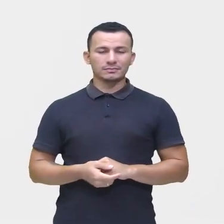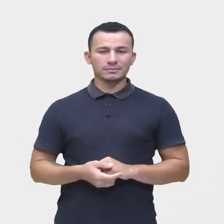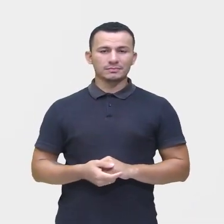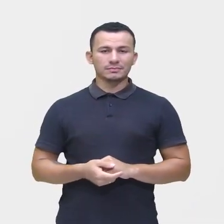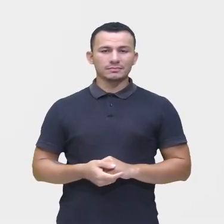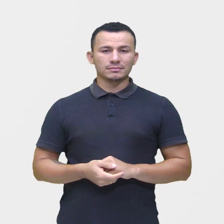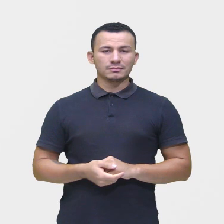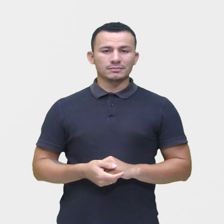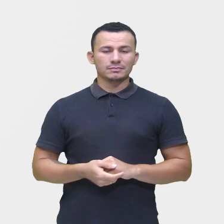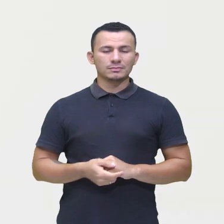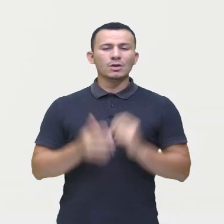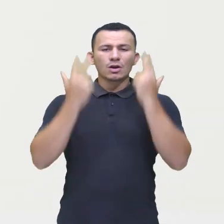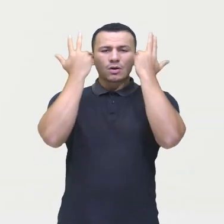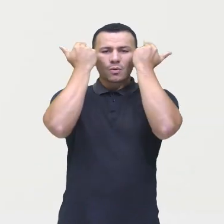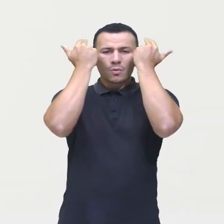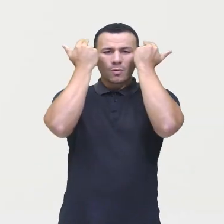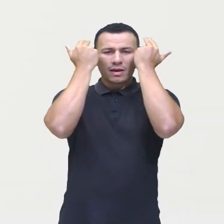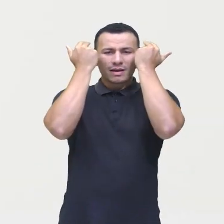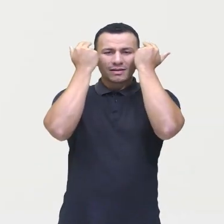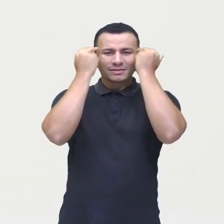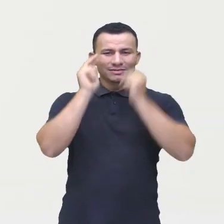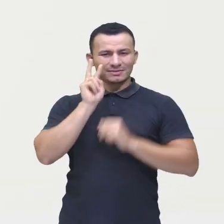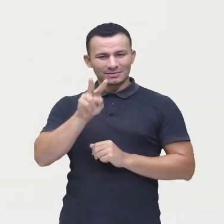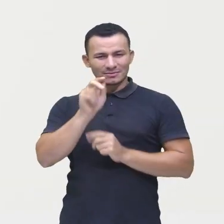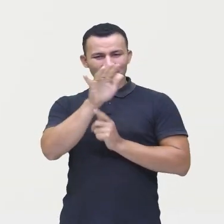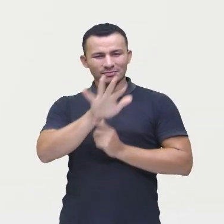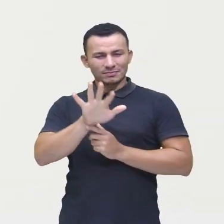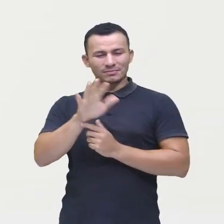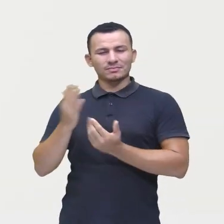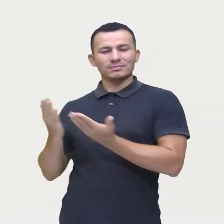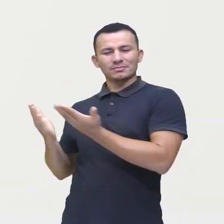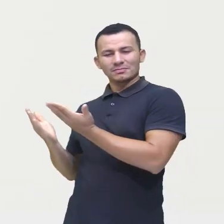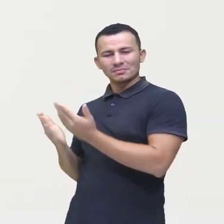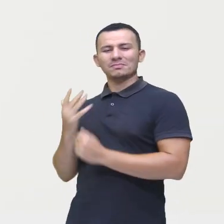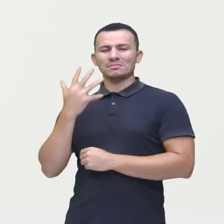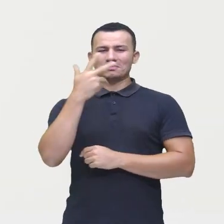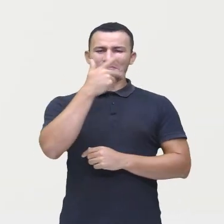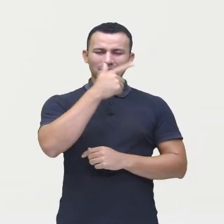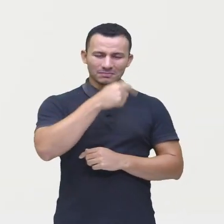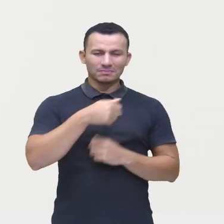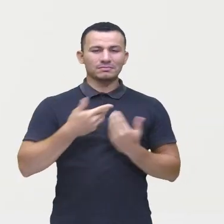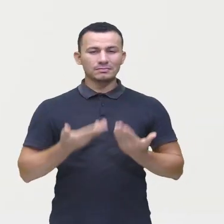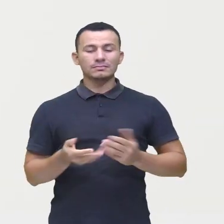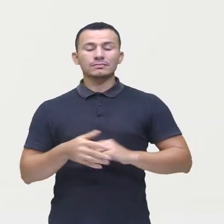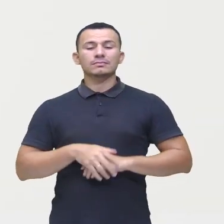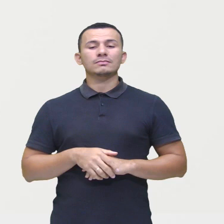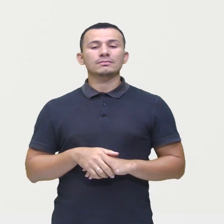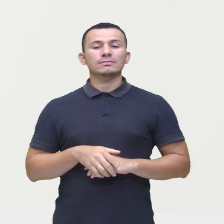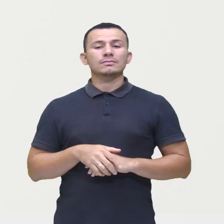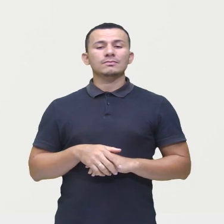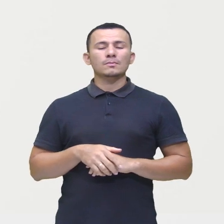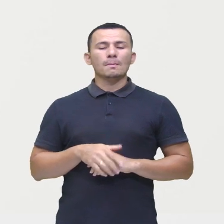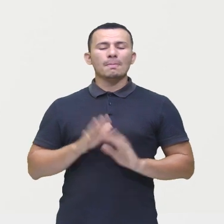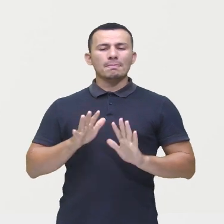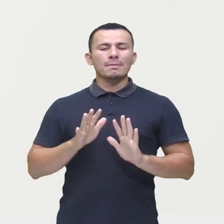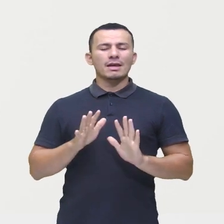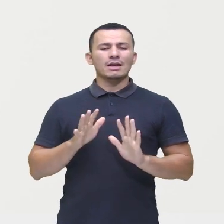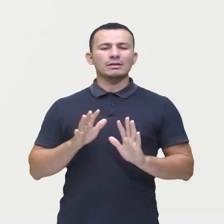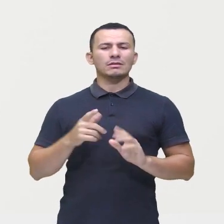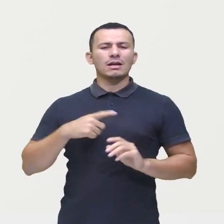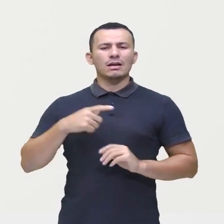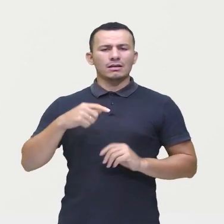Olha aí nosso coelho Abel. Né? Nosso coelho Abel aí bonitão. Então, ele quer saber o seguinte. De quantas